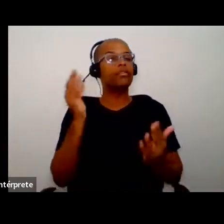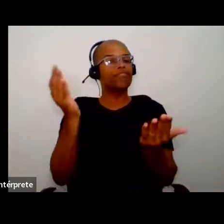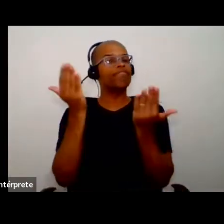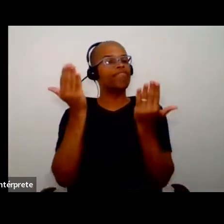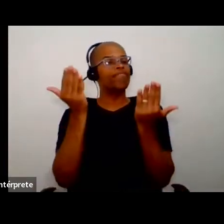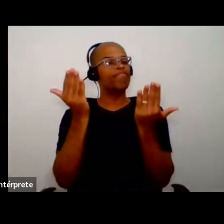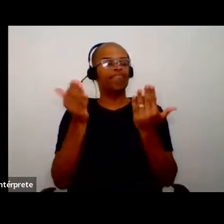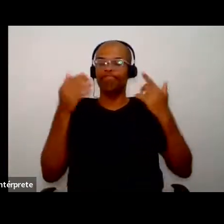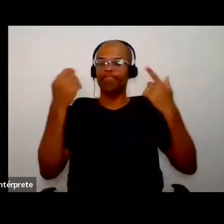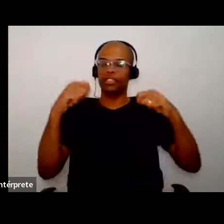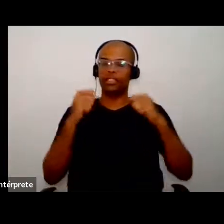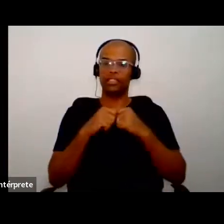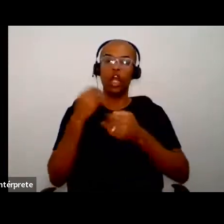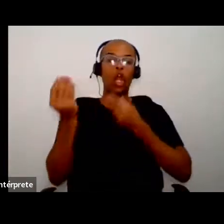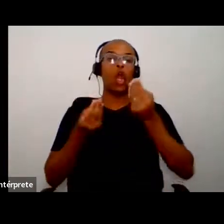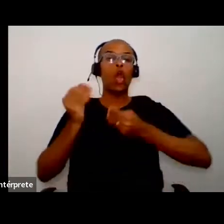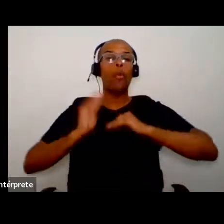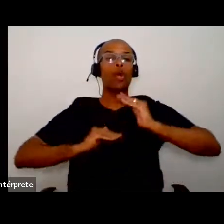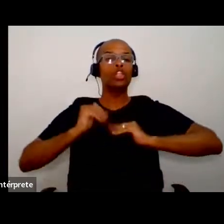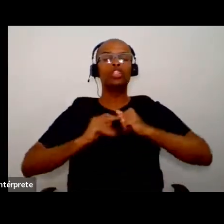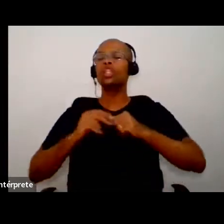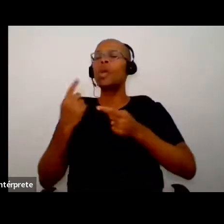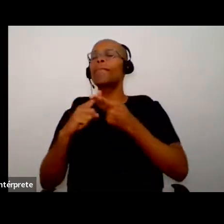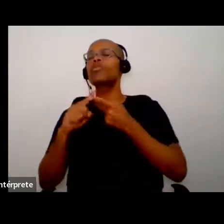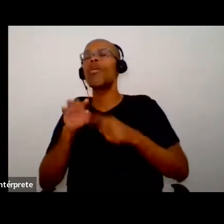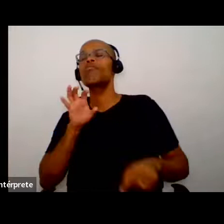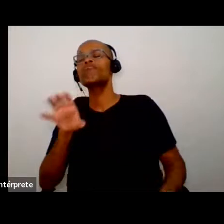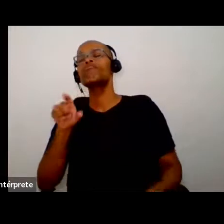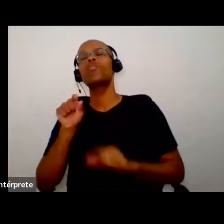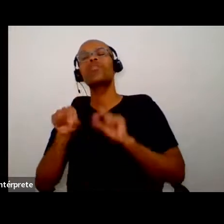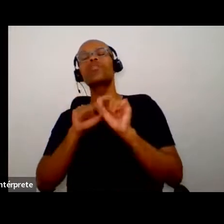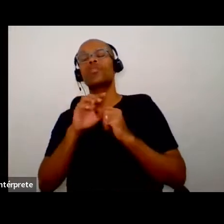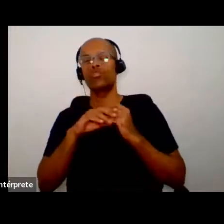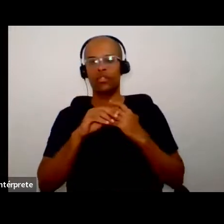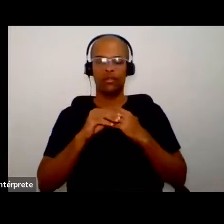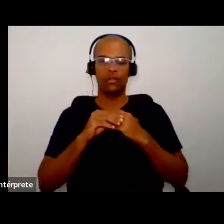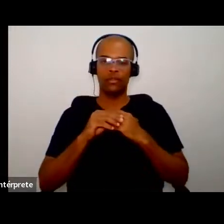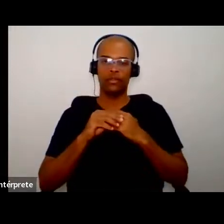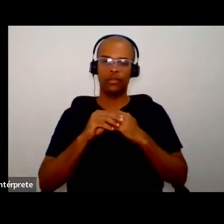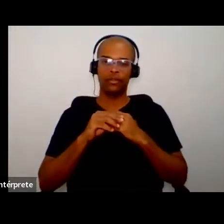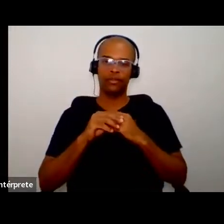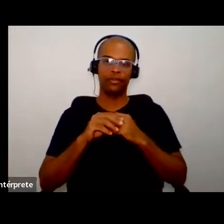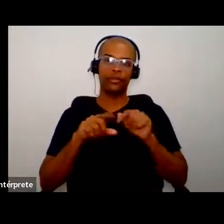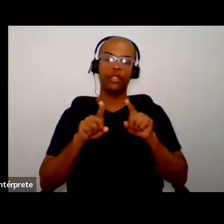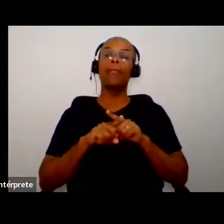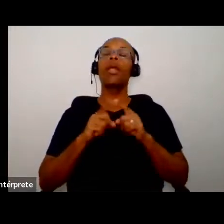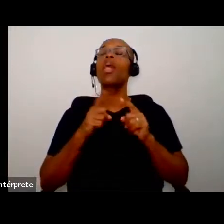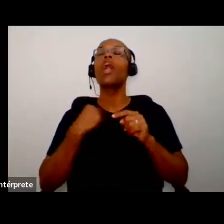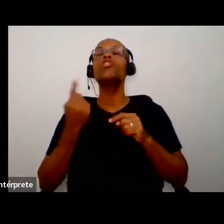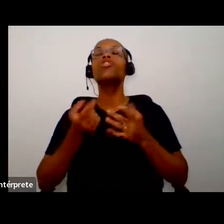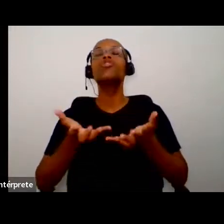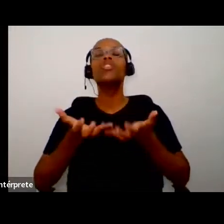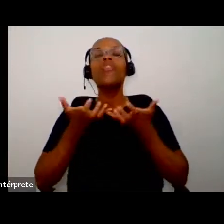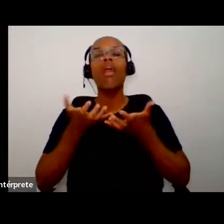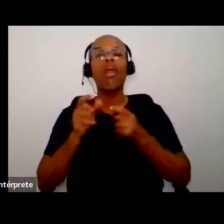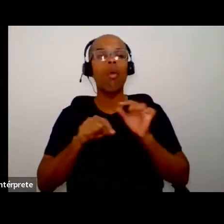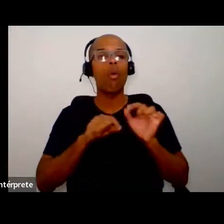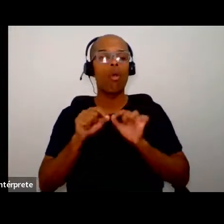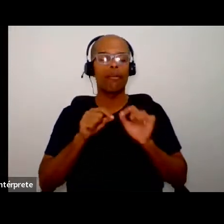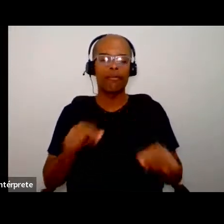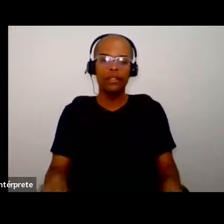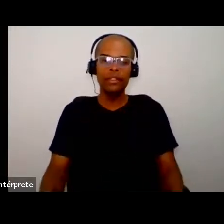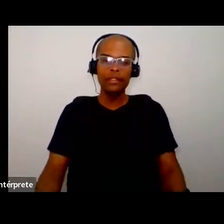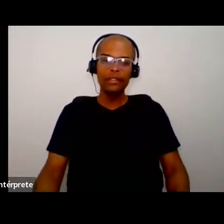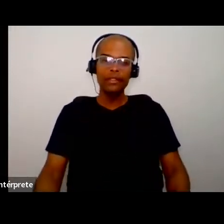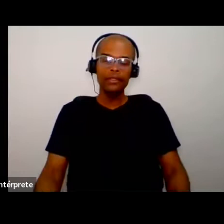de como agimos, por que agimos dessa forma, e o que queremos com essas ações.